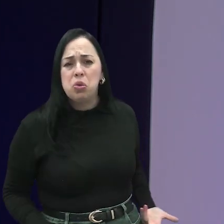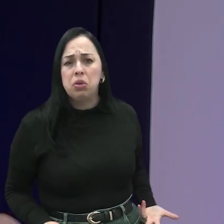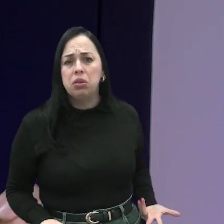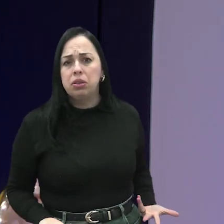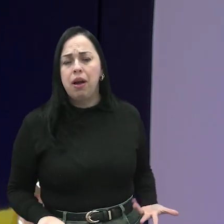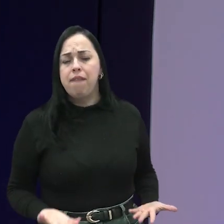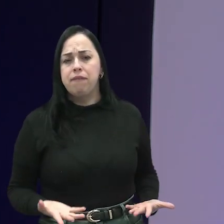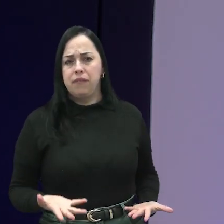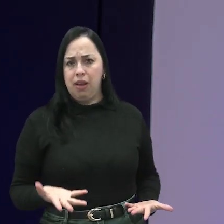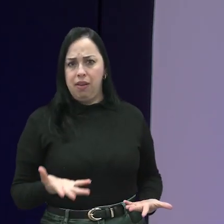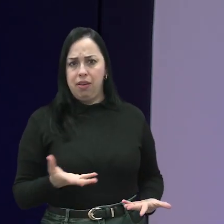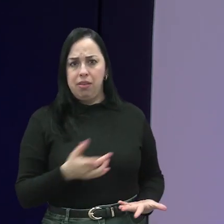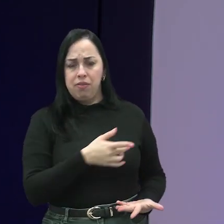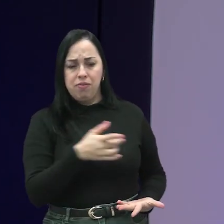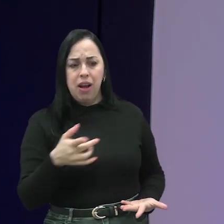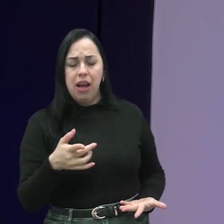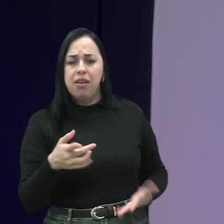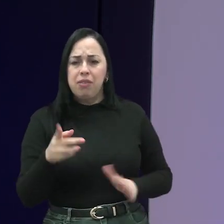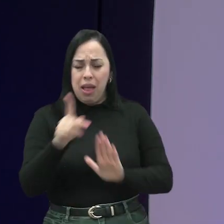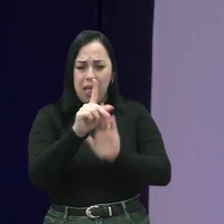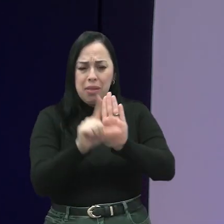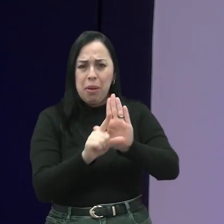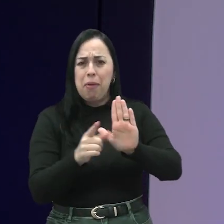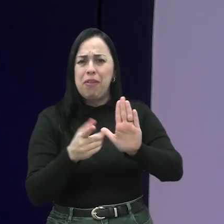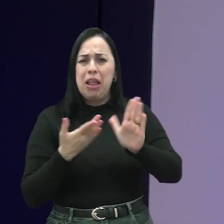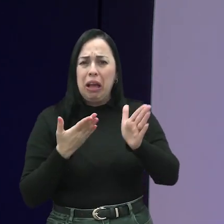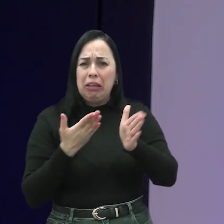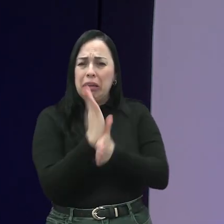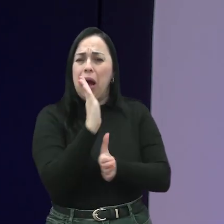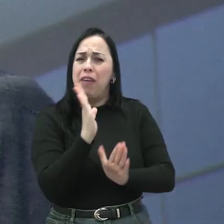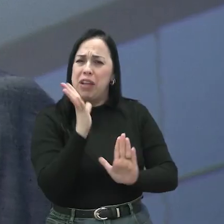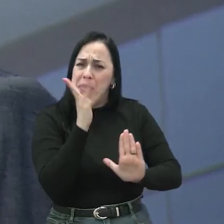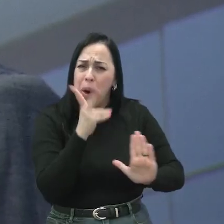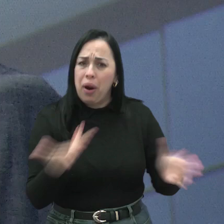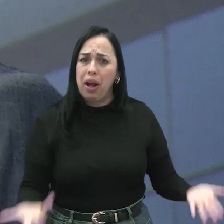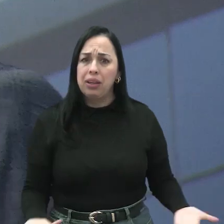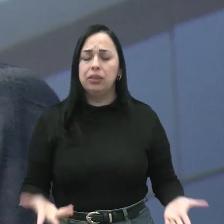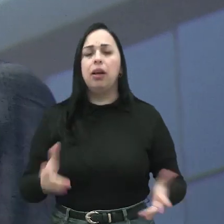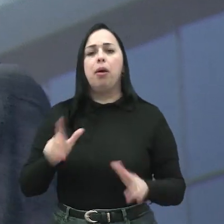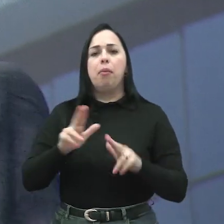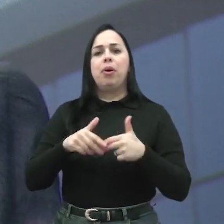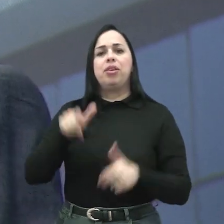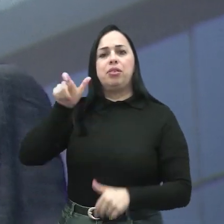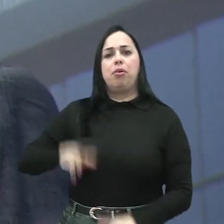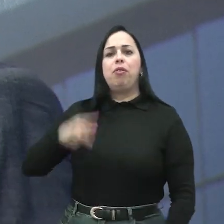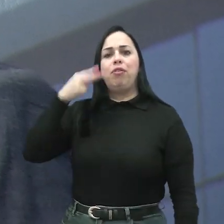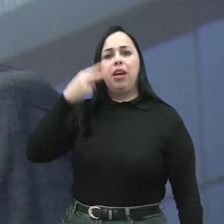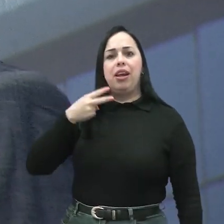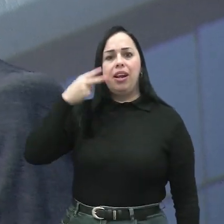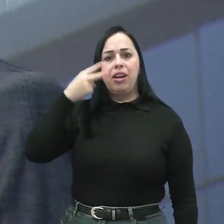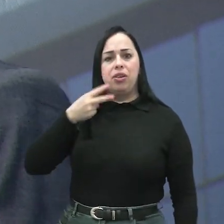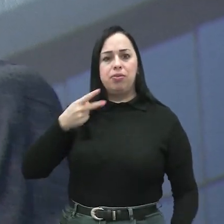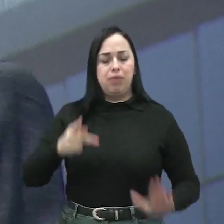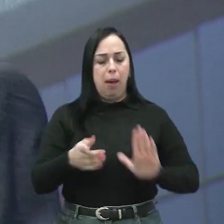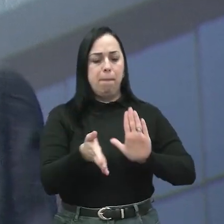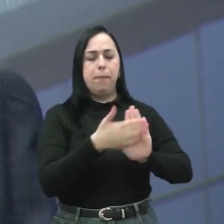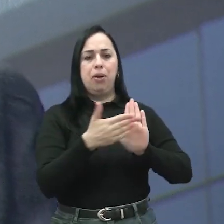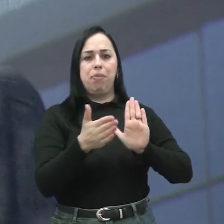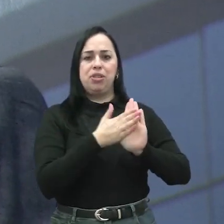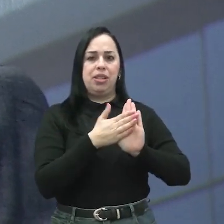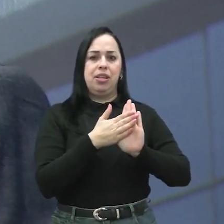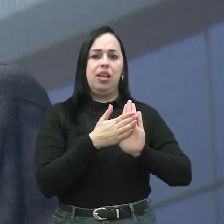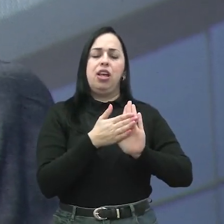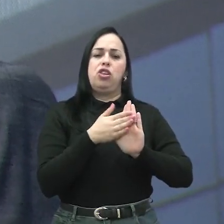quanto tempo vai demorar para eles aprovarem isso. Para o vereador, A iniciativa vai além de